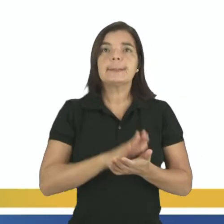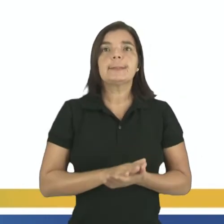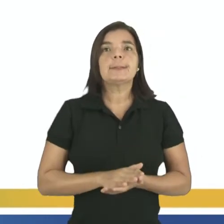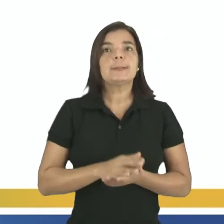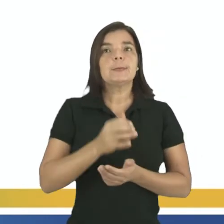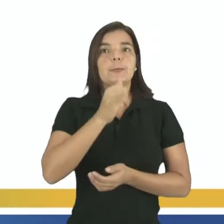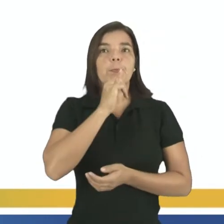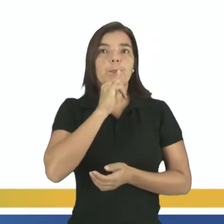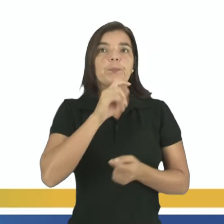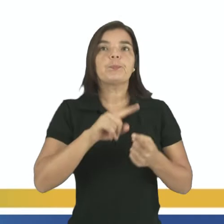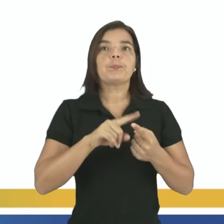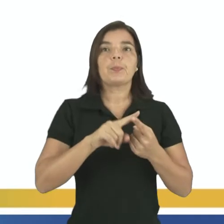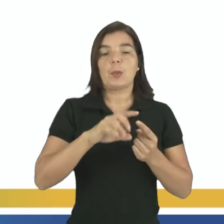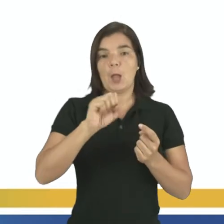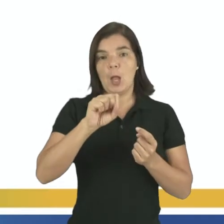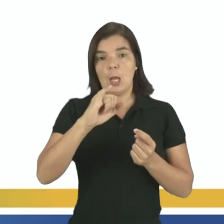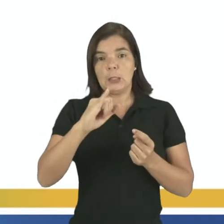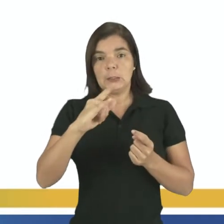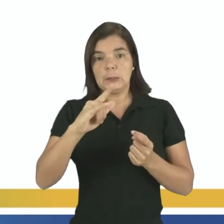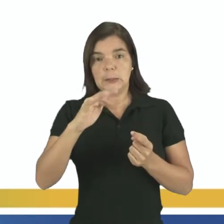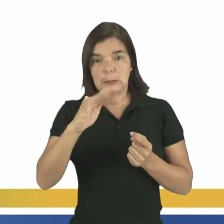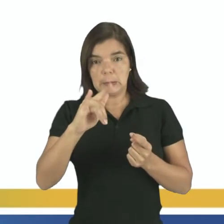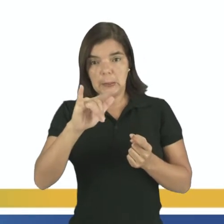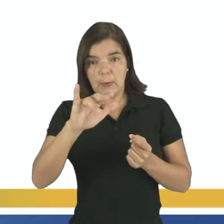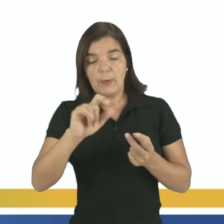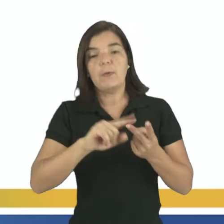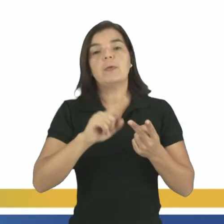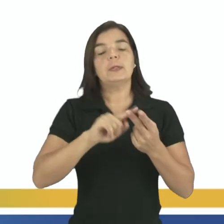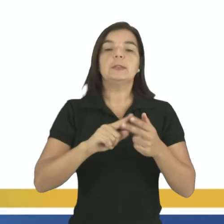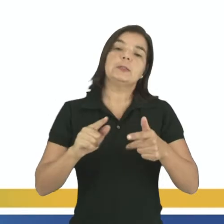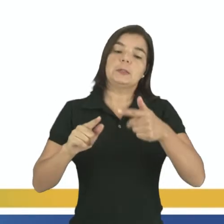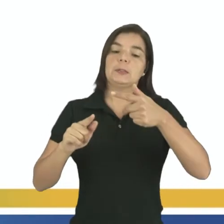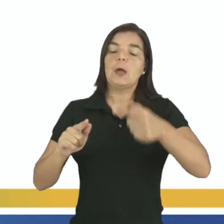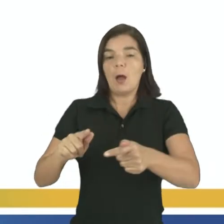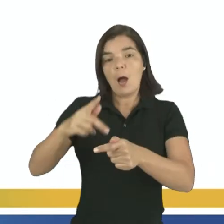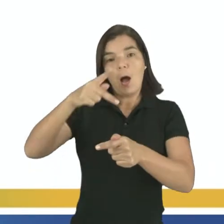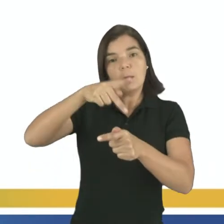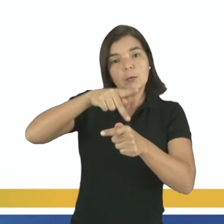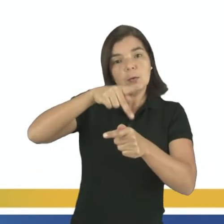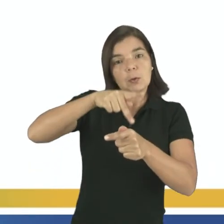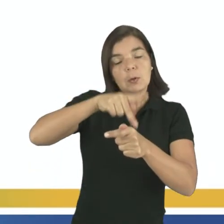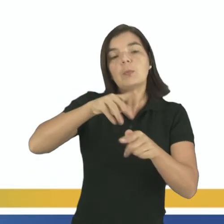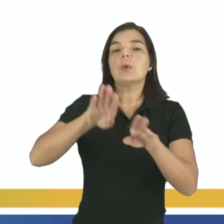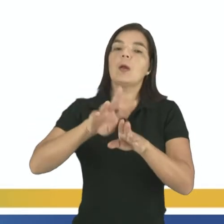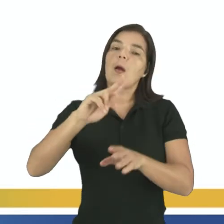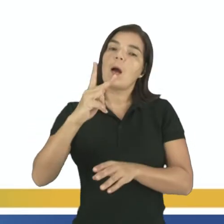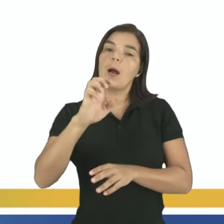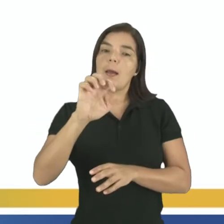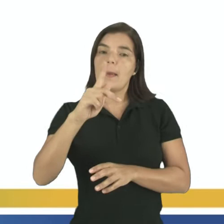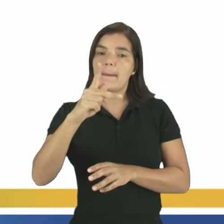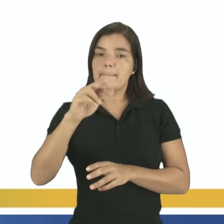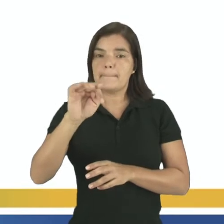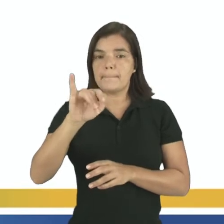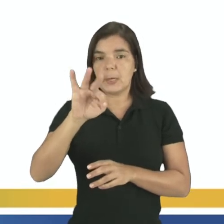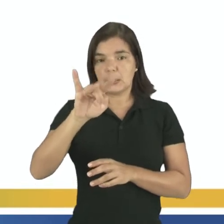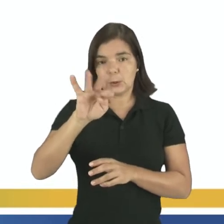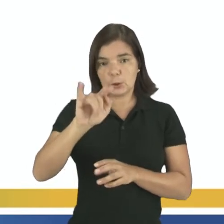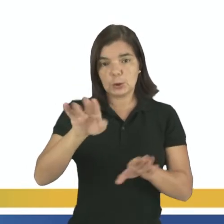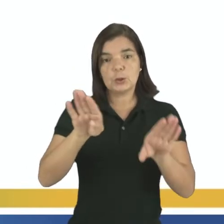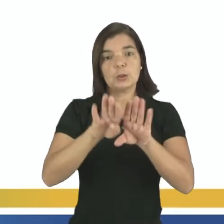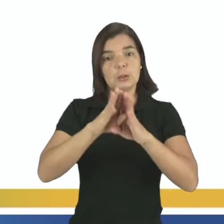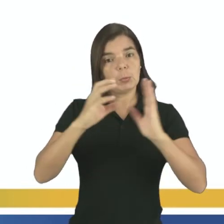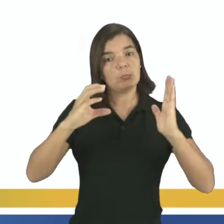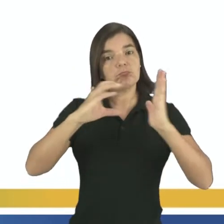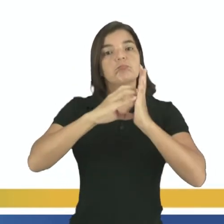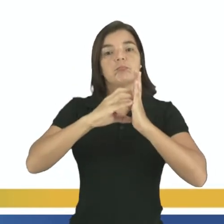como, por exemplo, a sífilis, a clamídia, a gonorreia, a hepatite, o HIV e tantas outras infecções